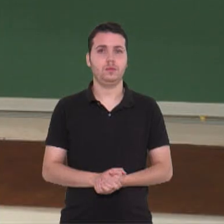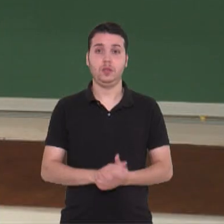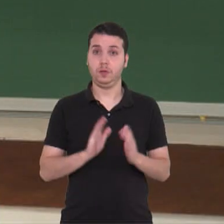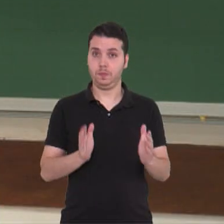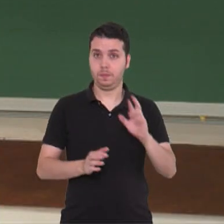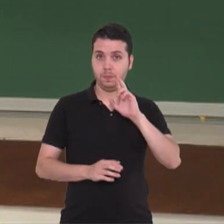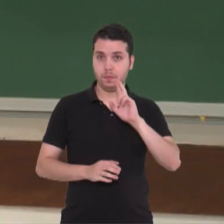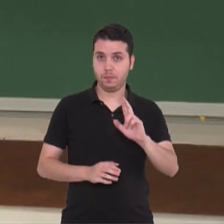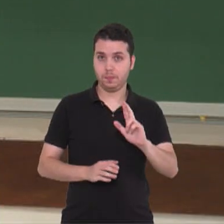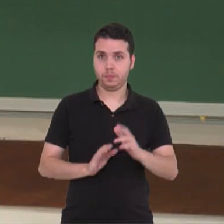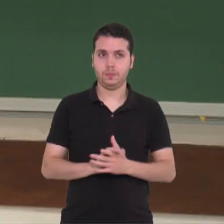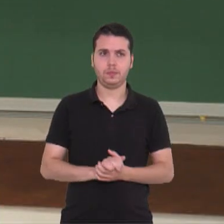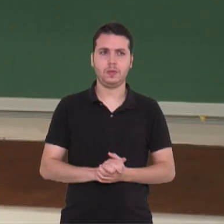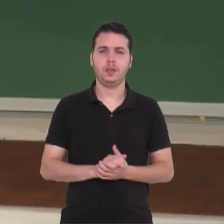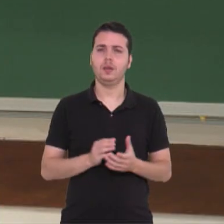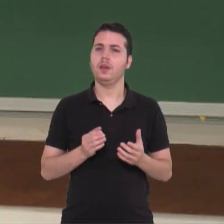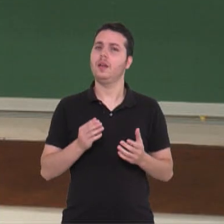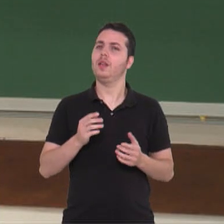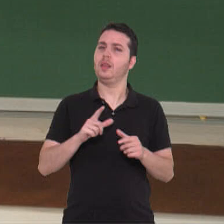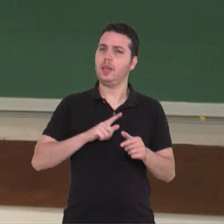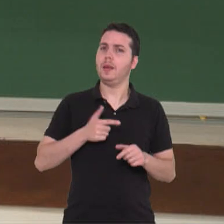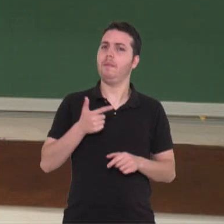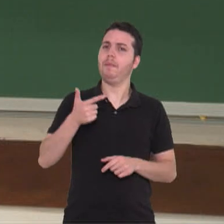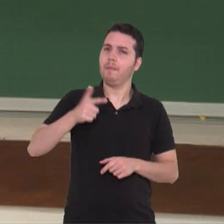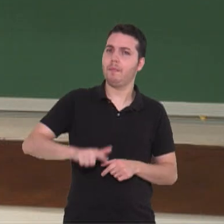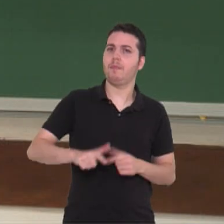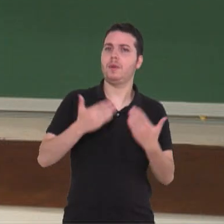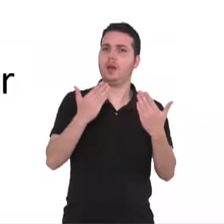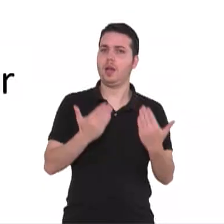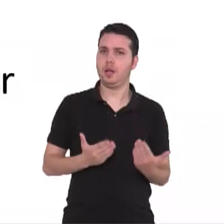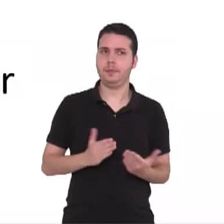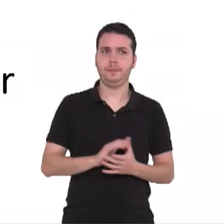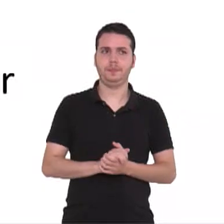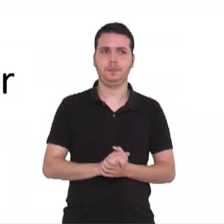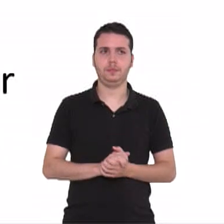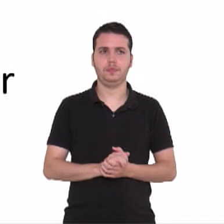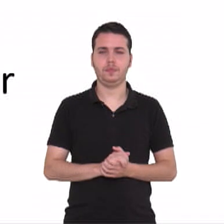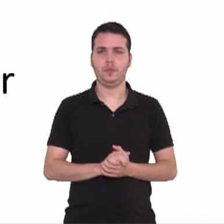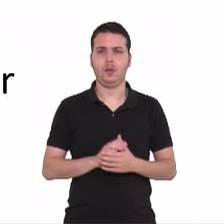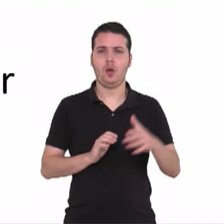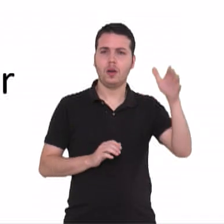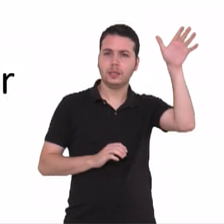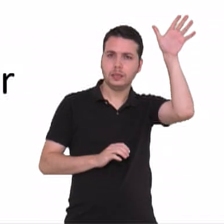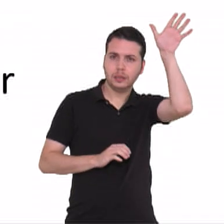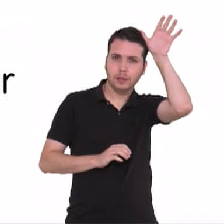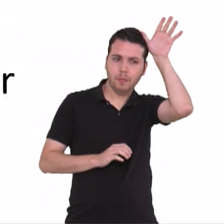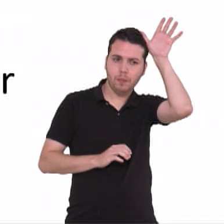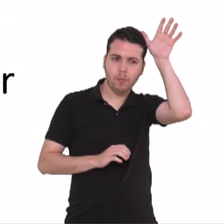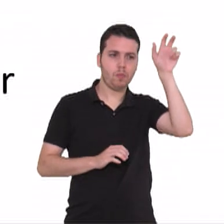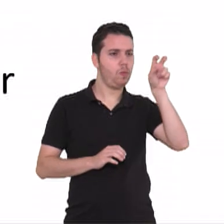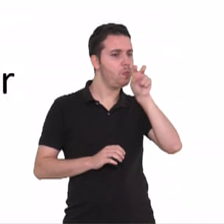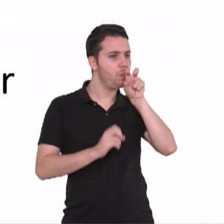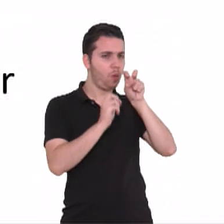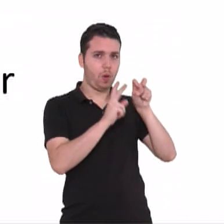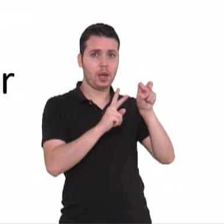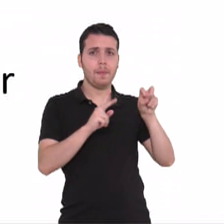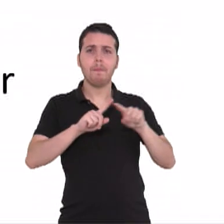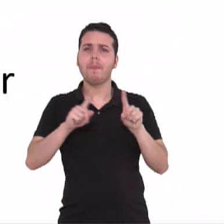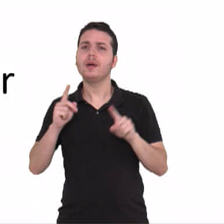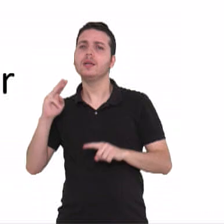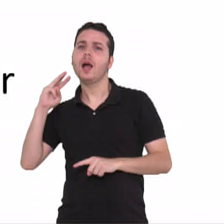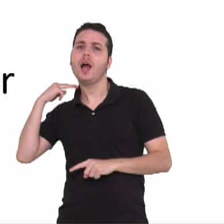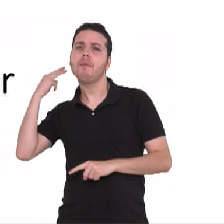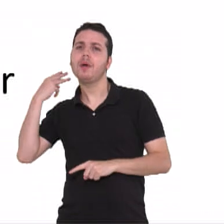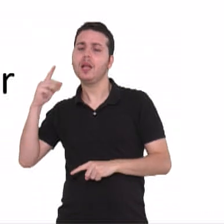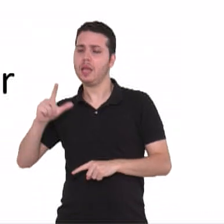Responderam? Mais uma análise aqui ainda. Diferente do Cebolinha e da Mônica, a Magali tem um jeito muito